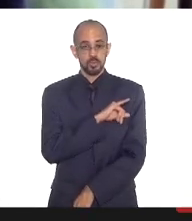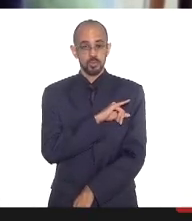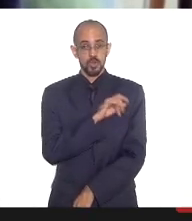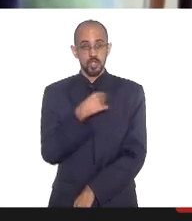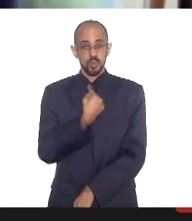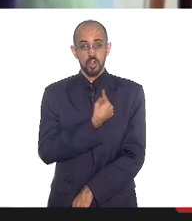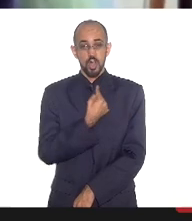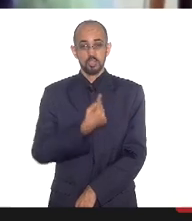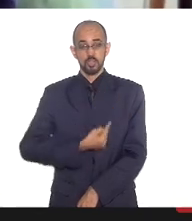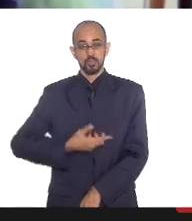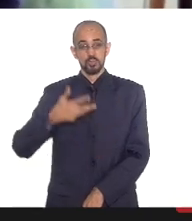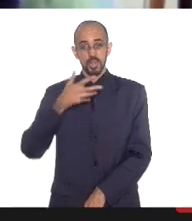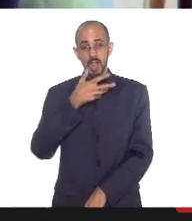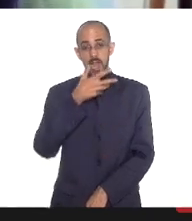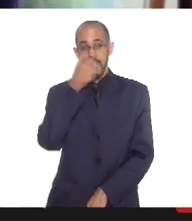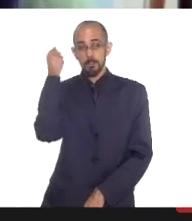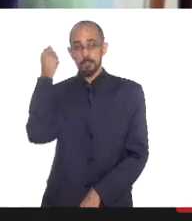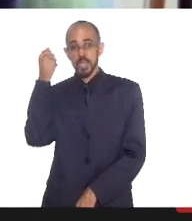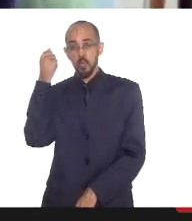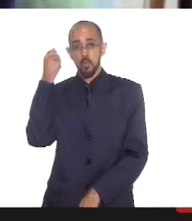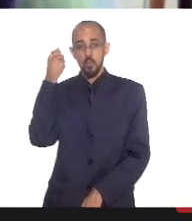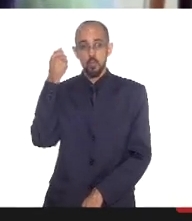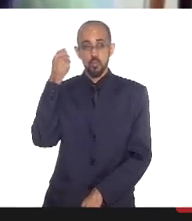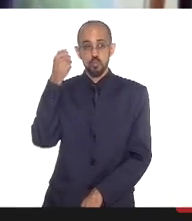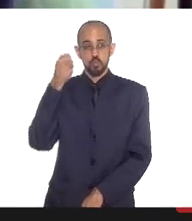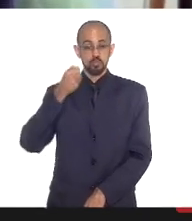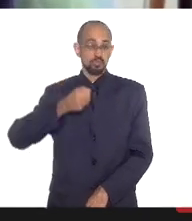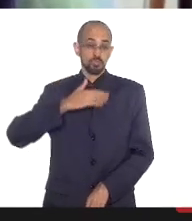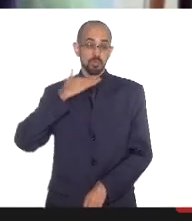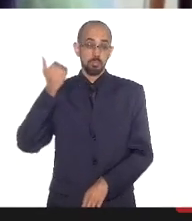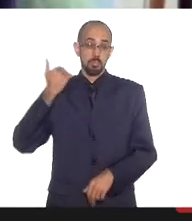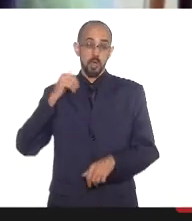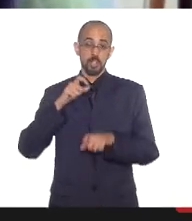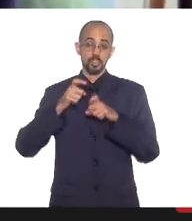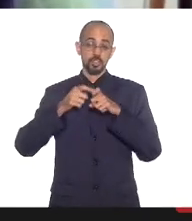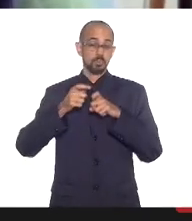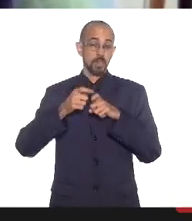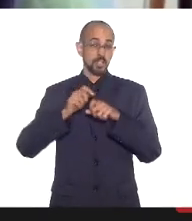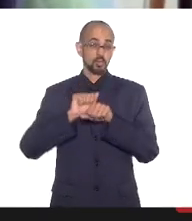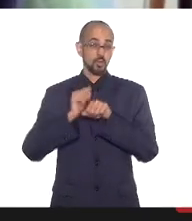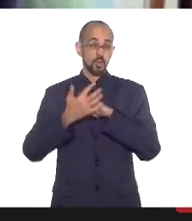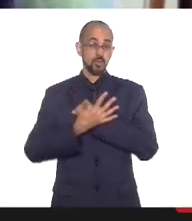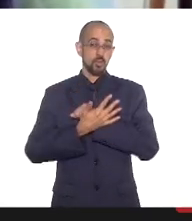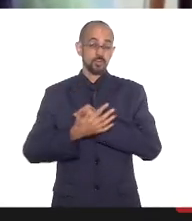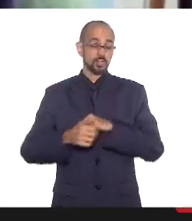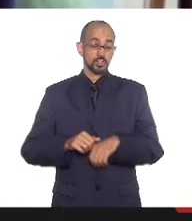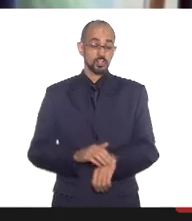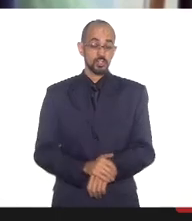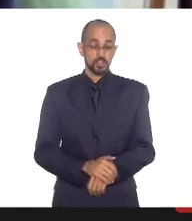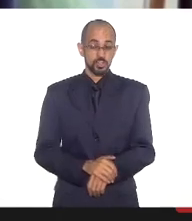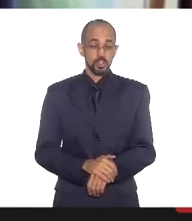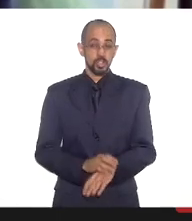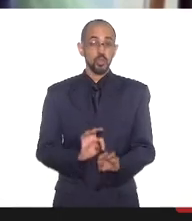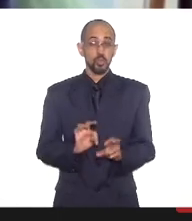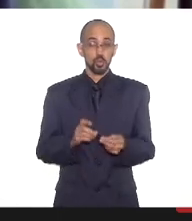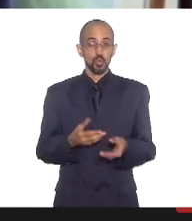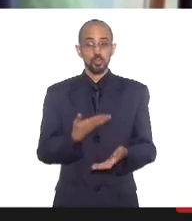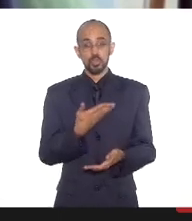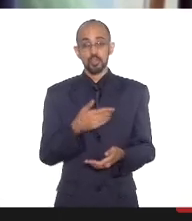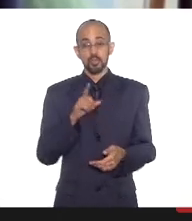somos campeões em morte de médico colocou vídeo O Bicho fala muito alto fala muito alto e muito